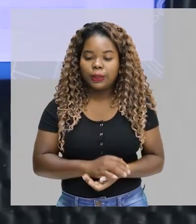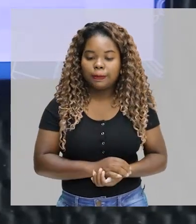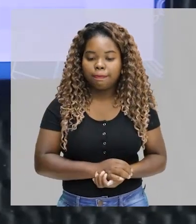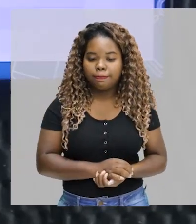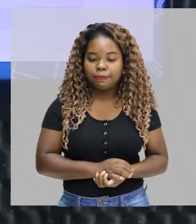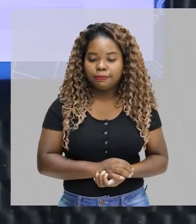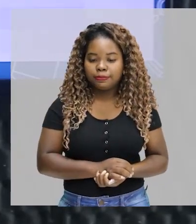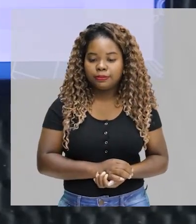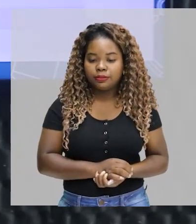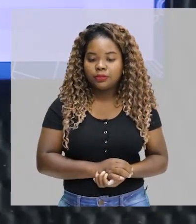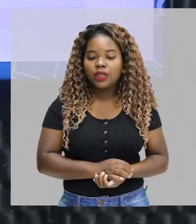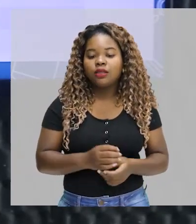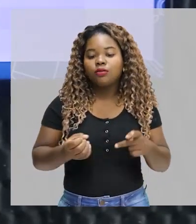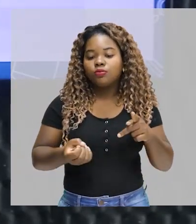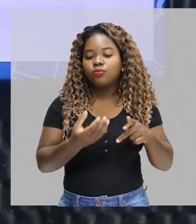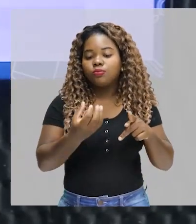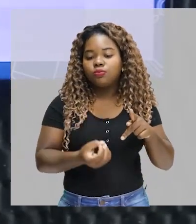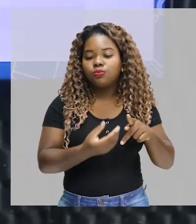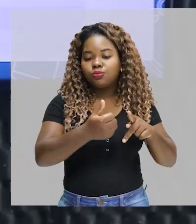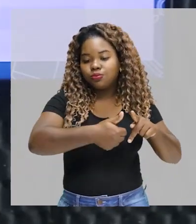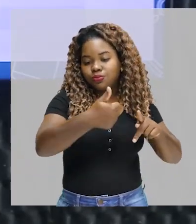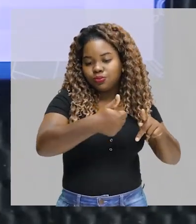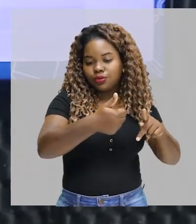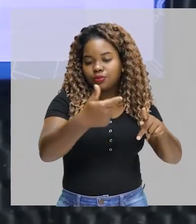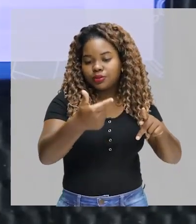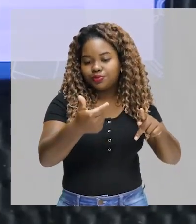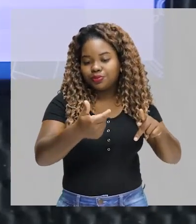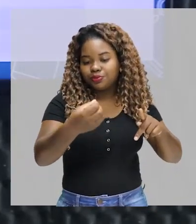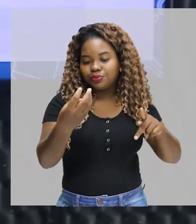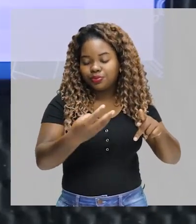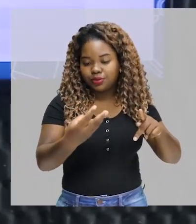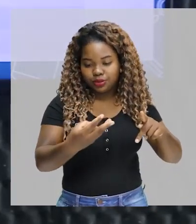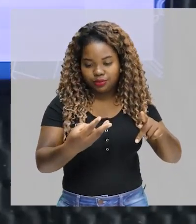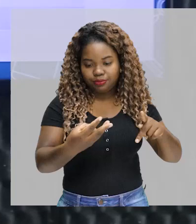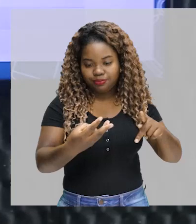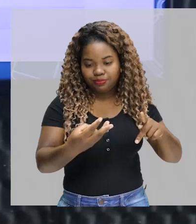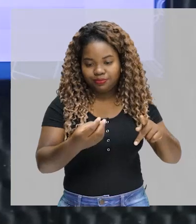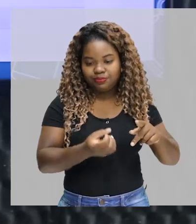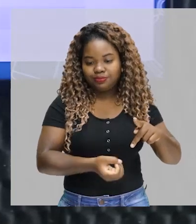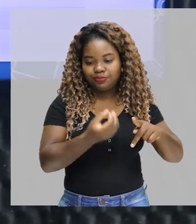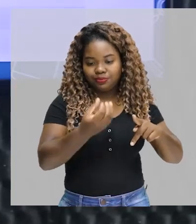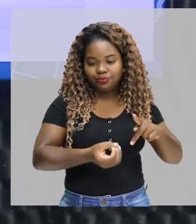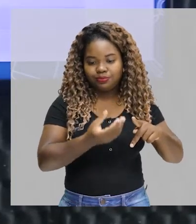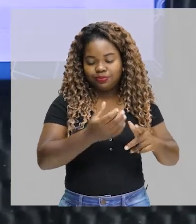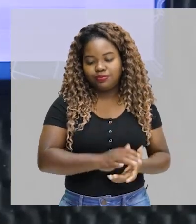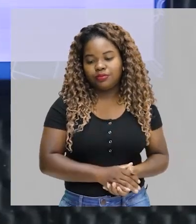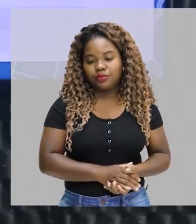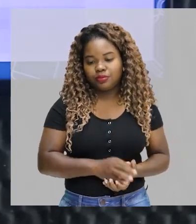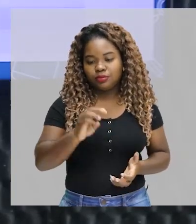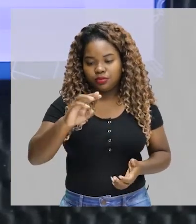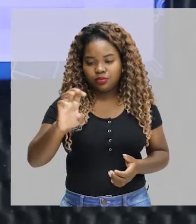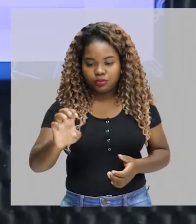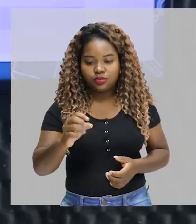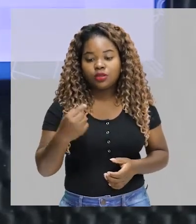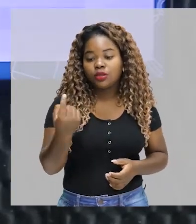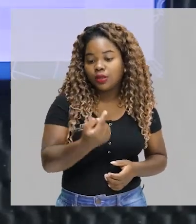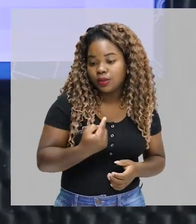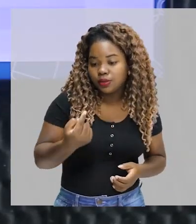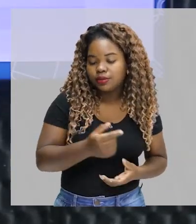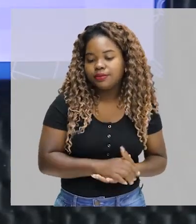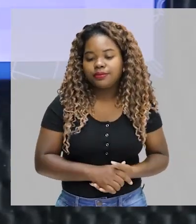no caso do plural, primeira pessoa, segunda pessoa, terceira pessoa. We,